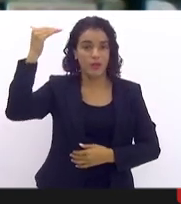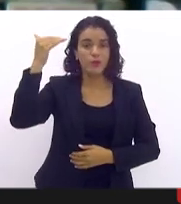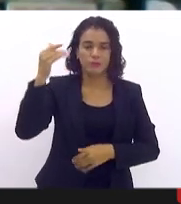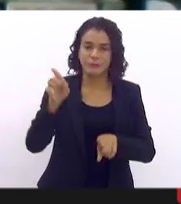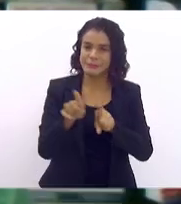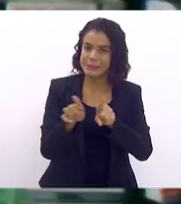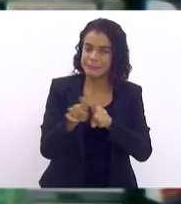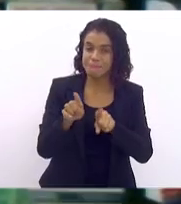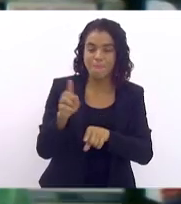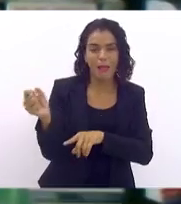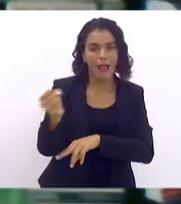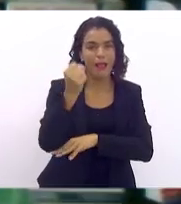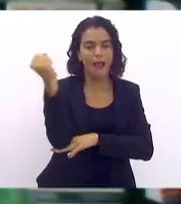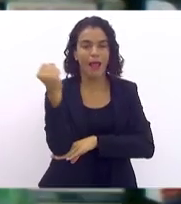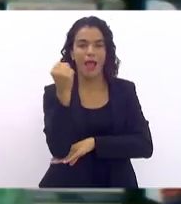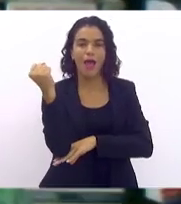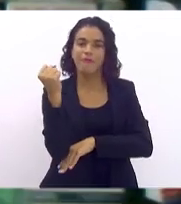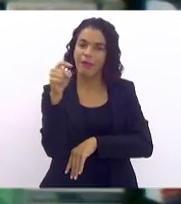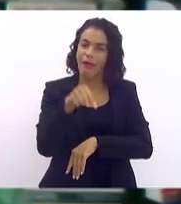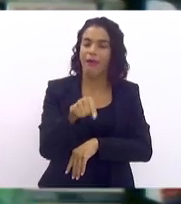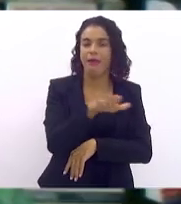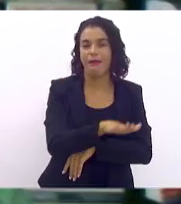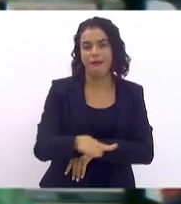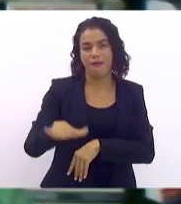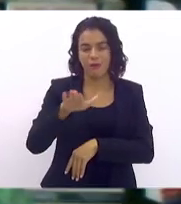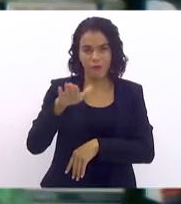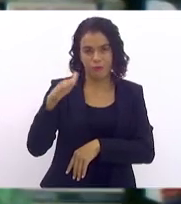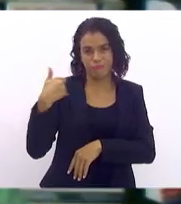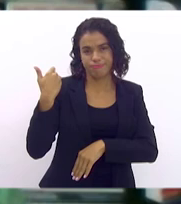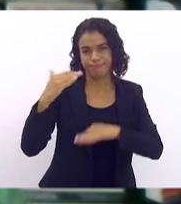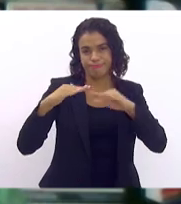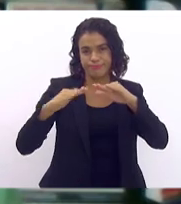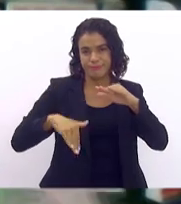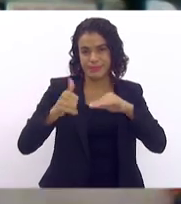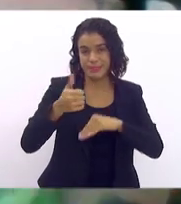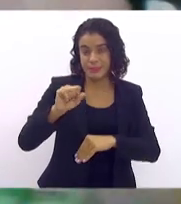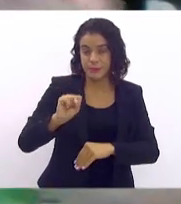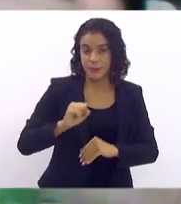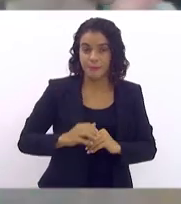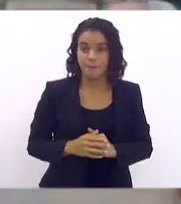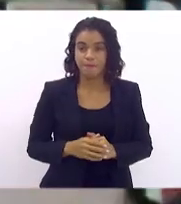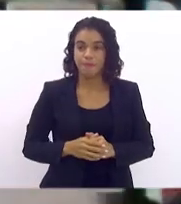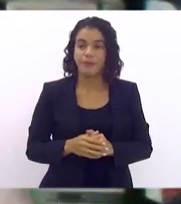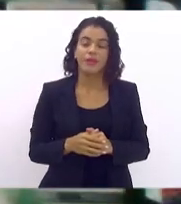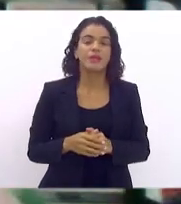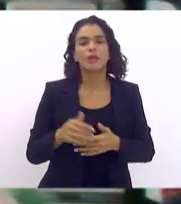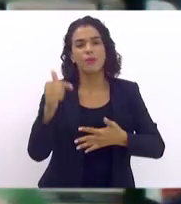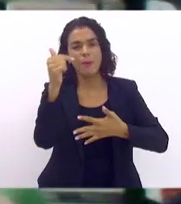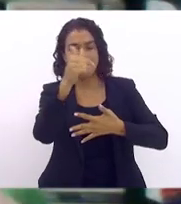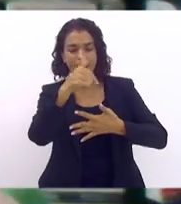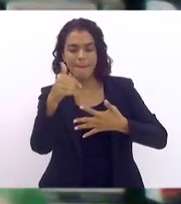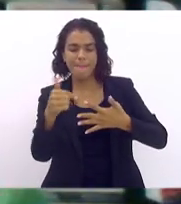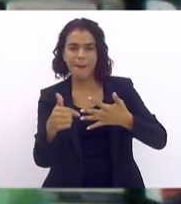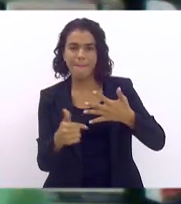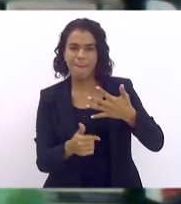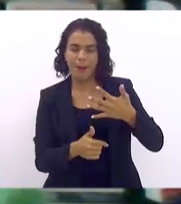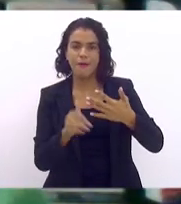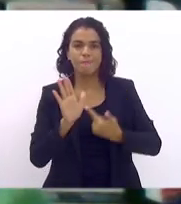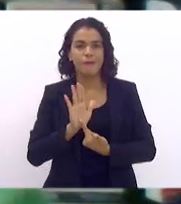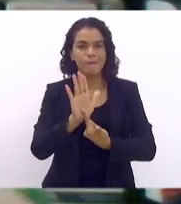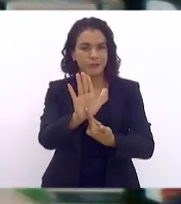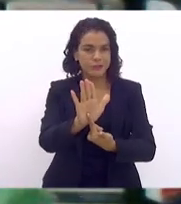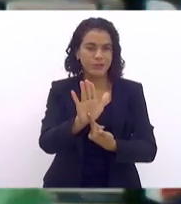tá? E eu até pontuei alguns pontos que, de casos para a gente trazer aqui a lembrança para